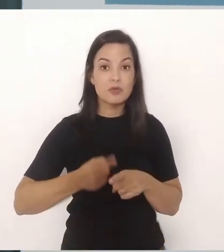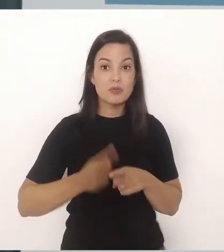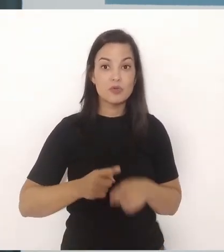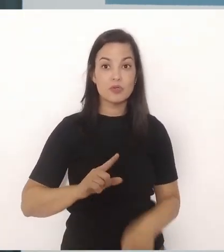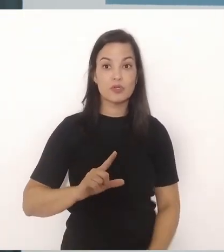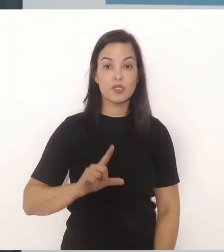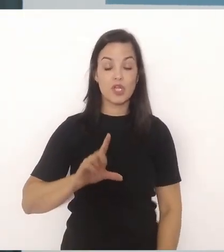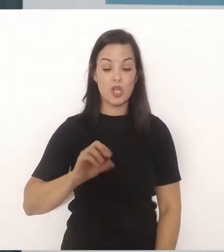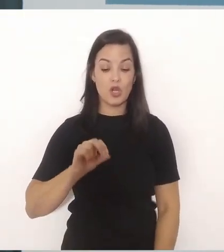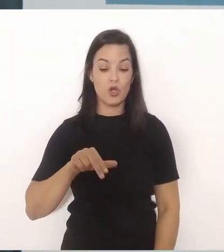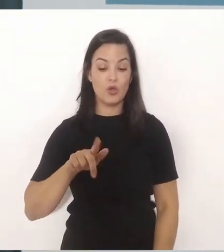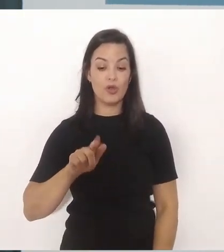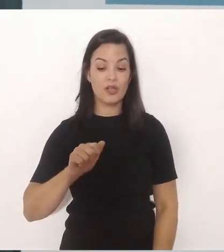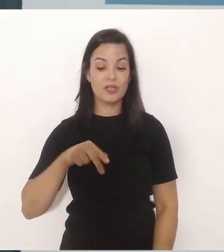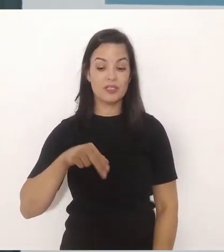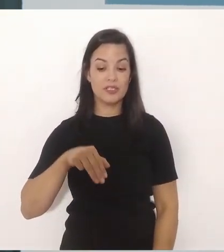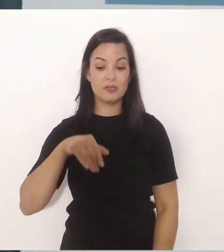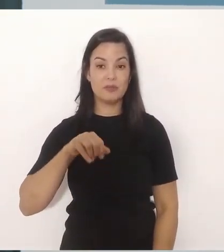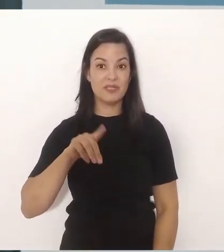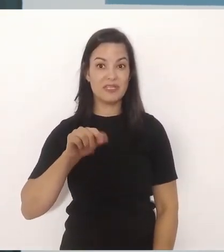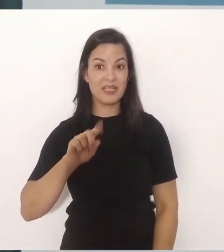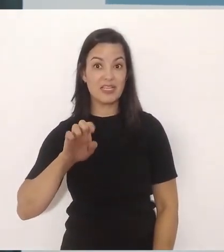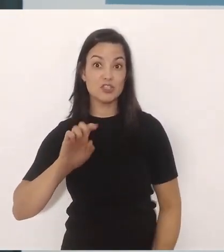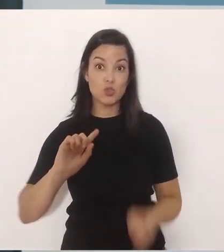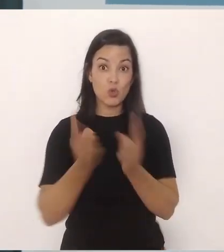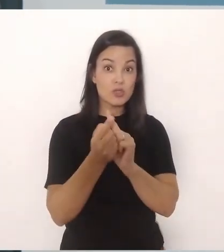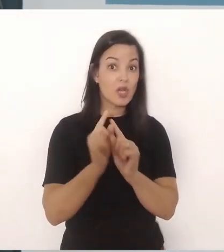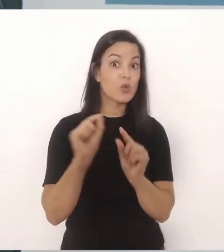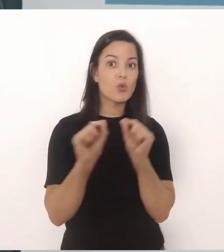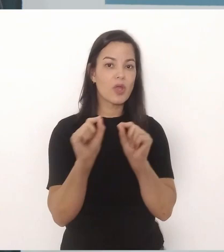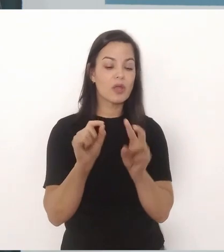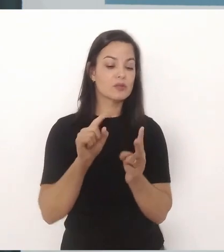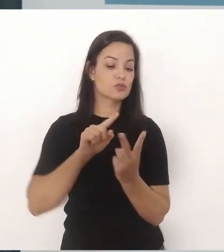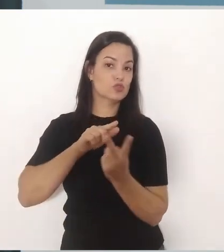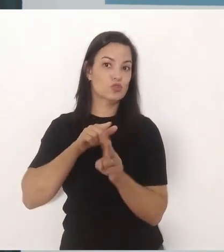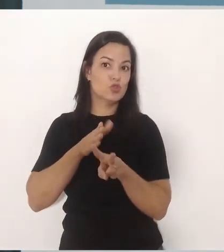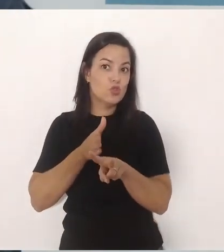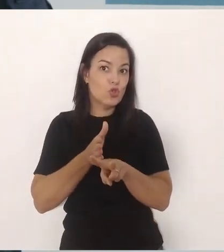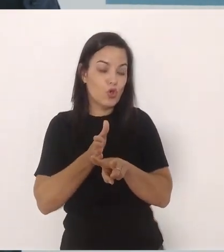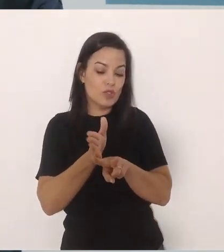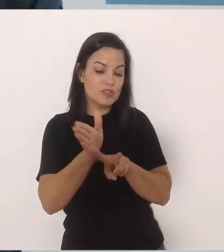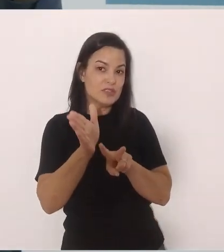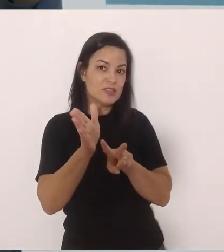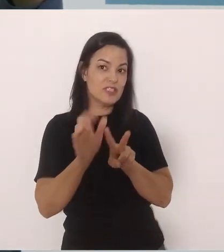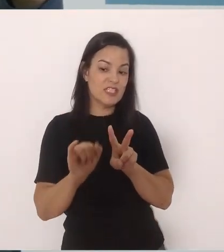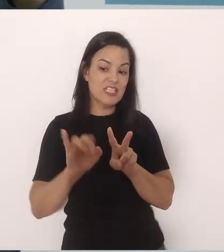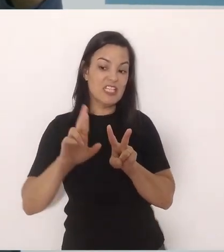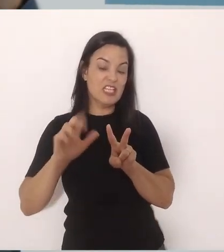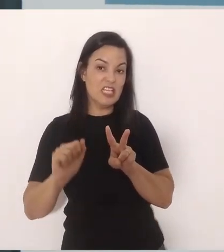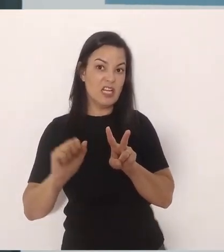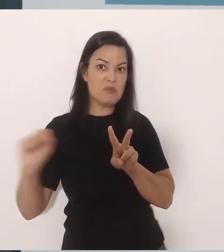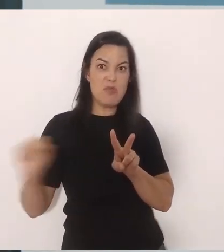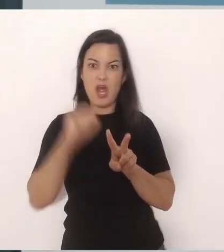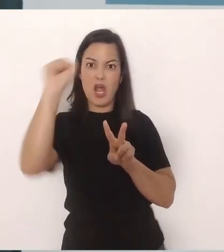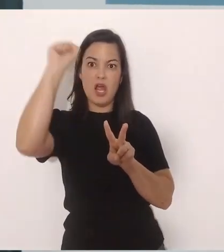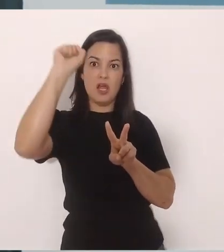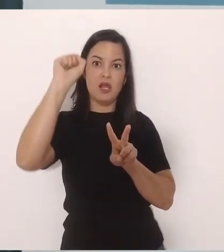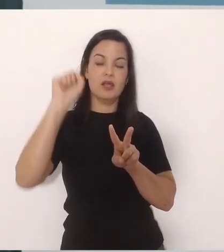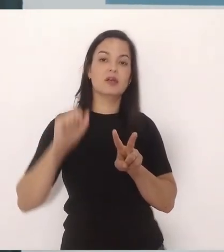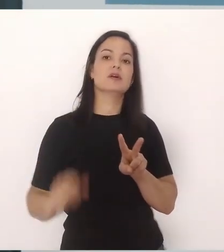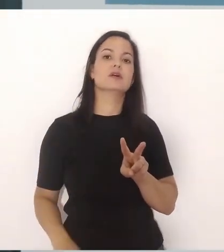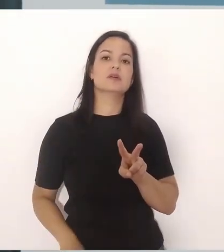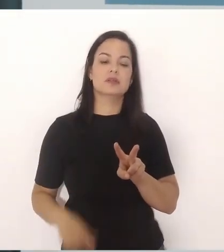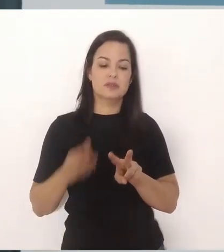longanimidade, o contrário dela tem duas vertentes, não é? Uma é a ira explosiva, a outra é a amargura, é a ira guardada